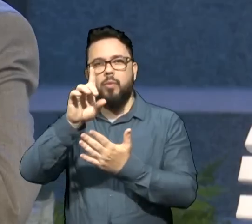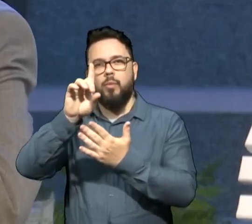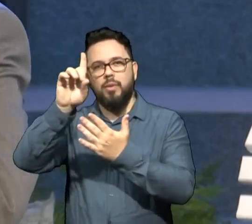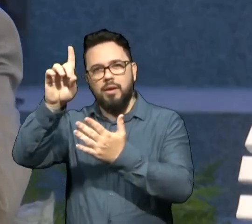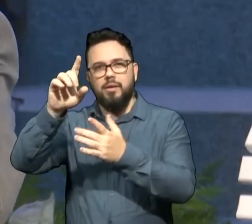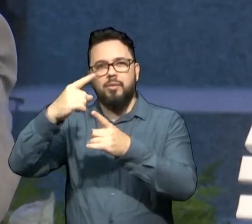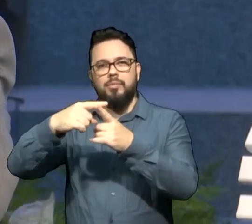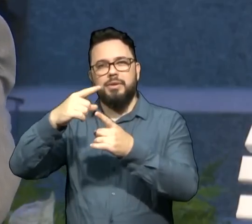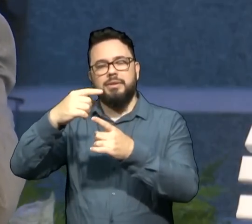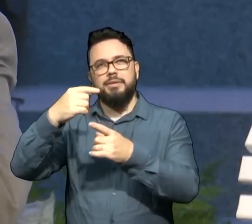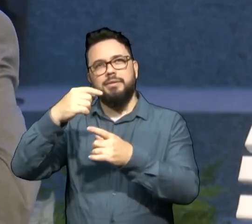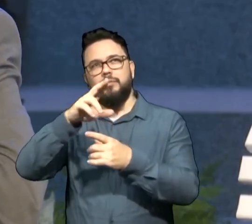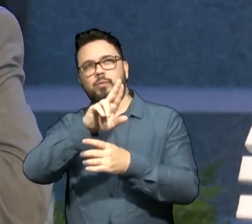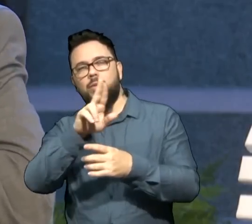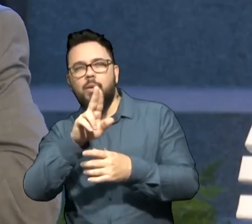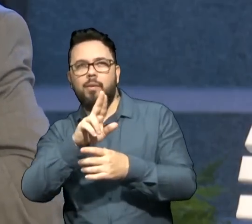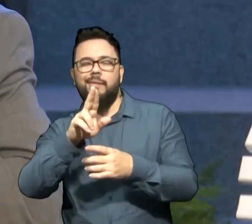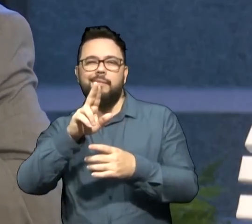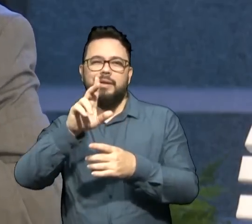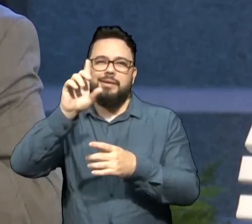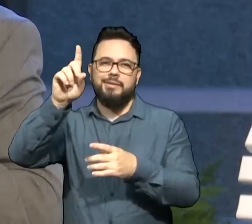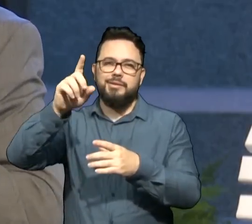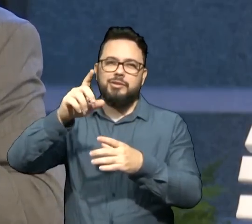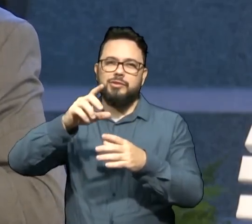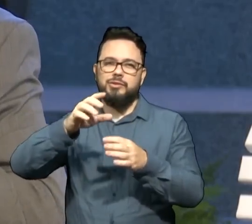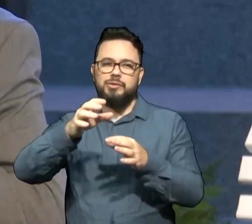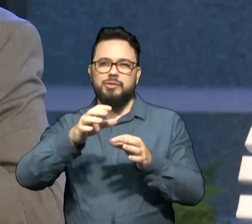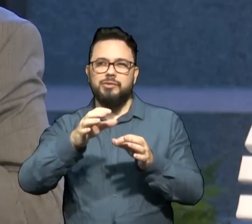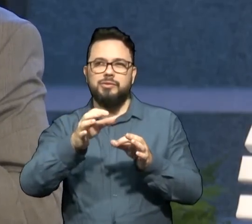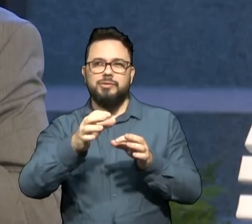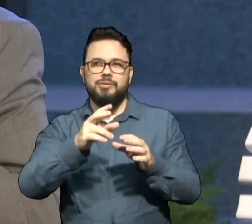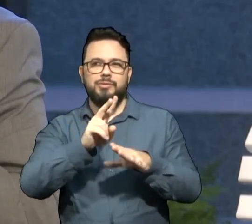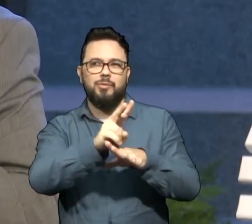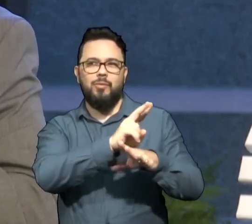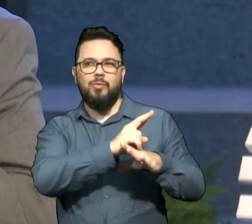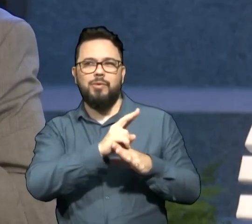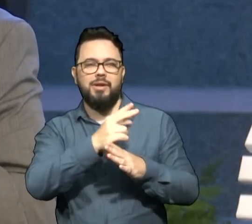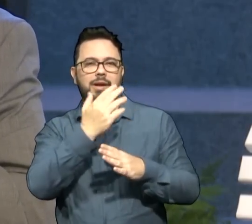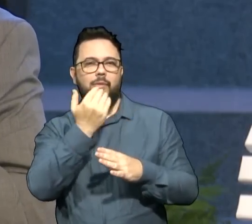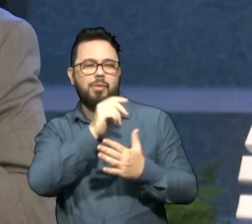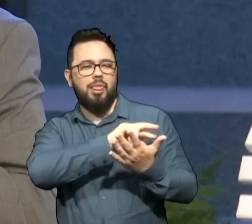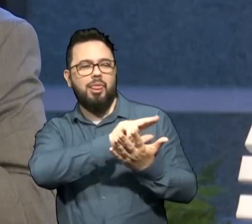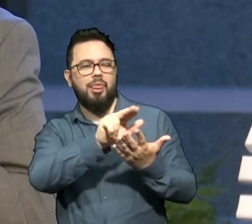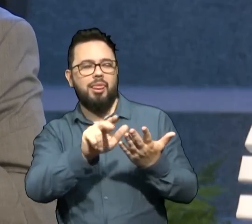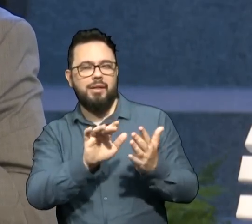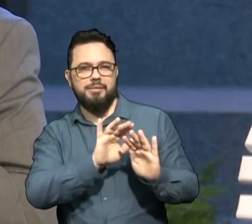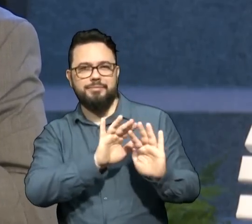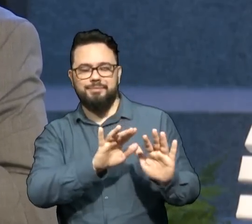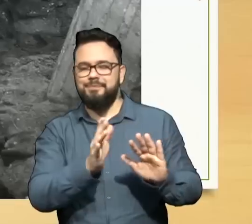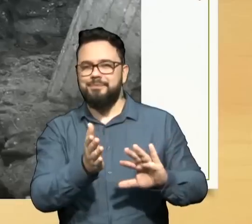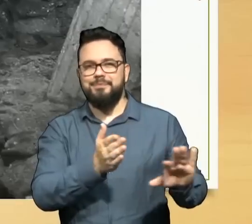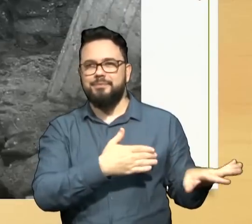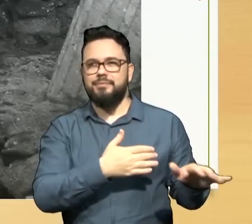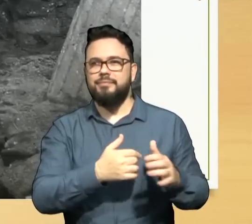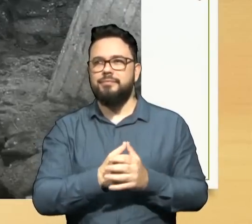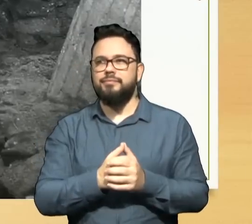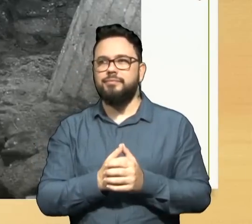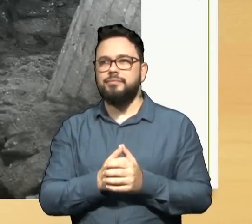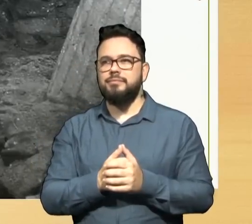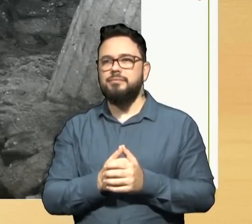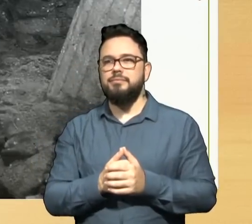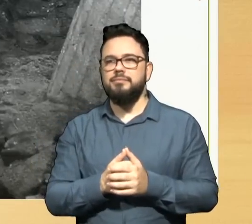de sis eh a a mãe de persépolis eu confundi totalmente de persépolis aqui eu estou falando de